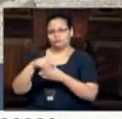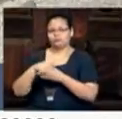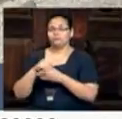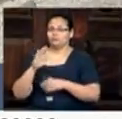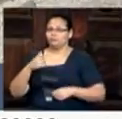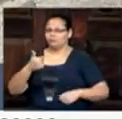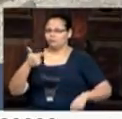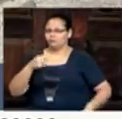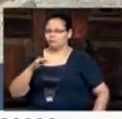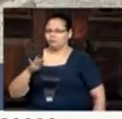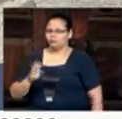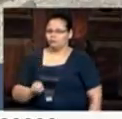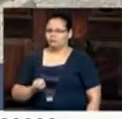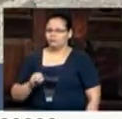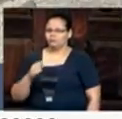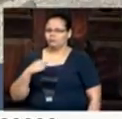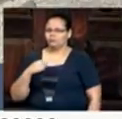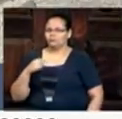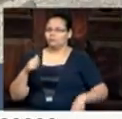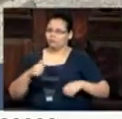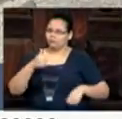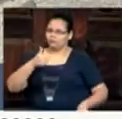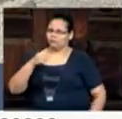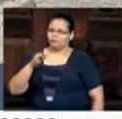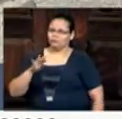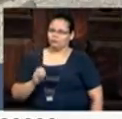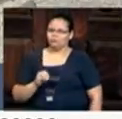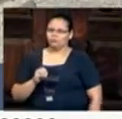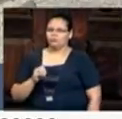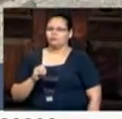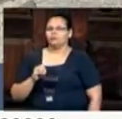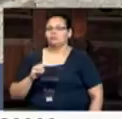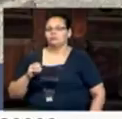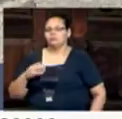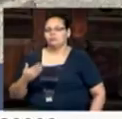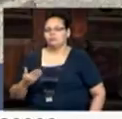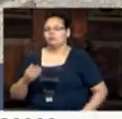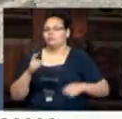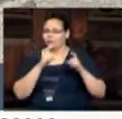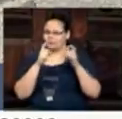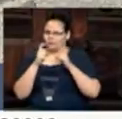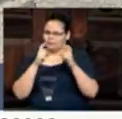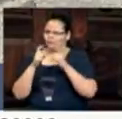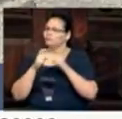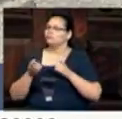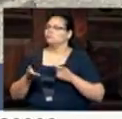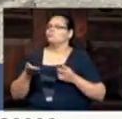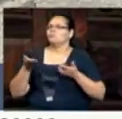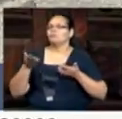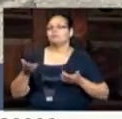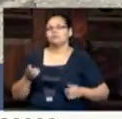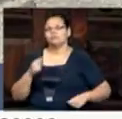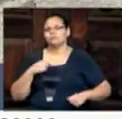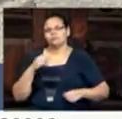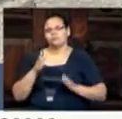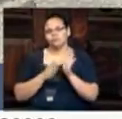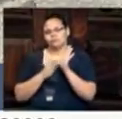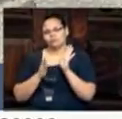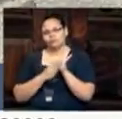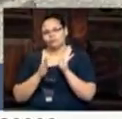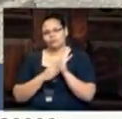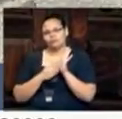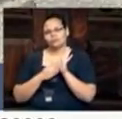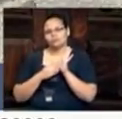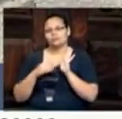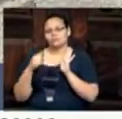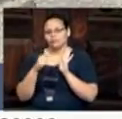segundo turno, primeiro turno, eu acho que o debate foi elevado. Foi um debate de propostas e Vossa Excelência